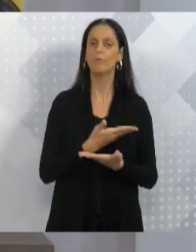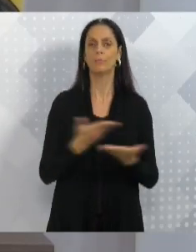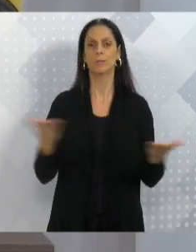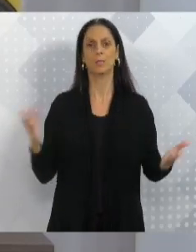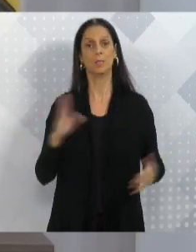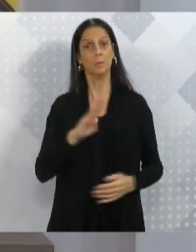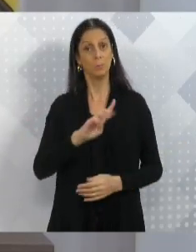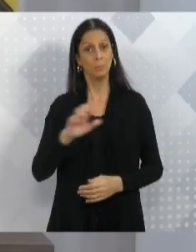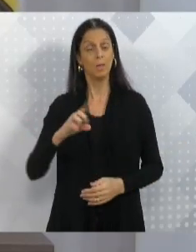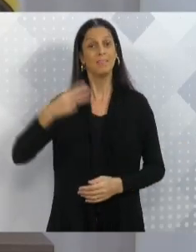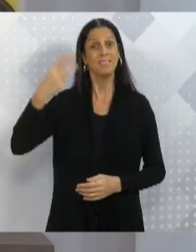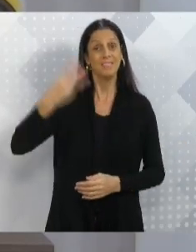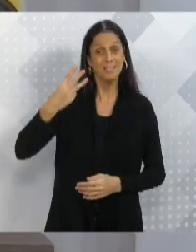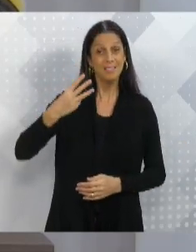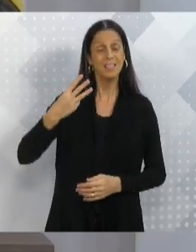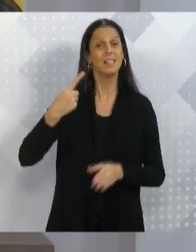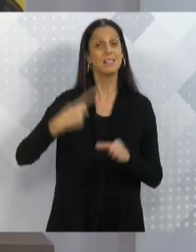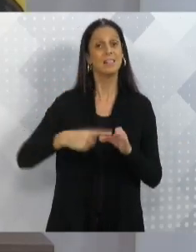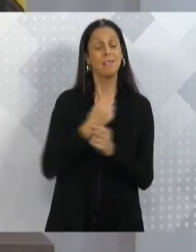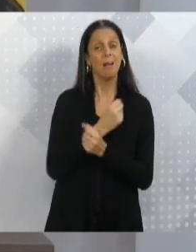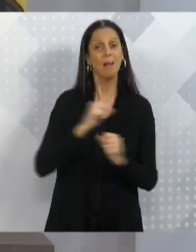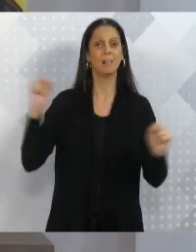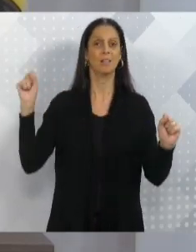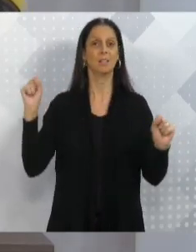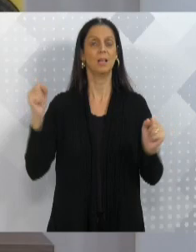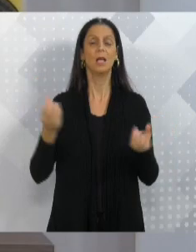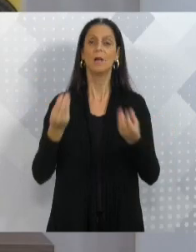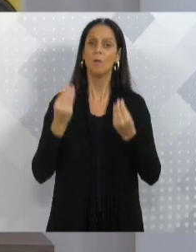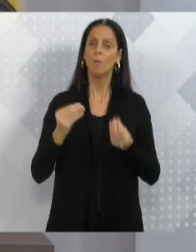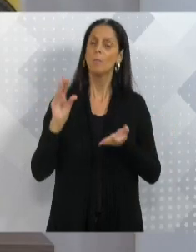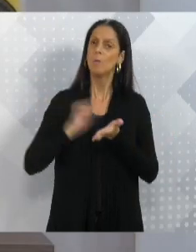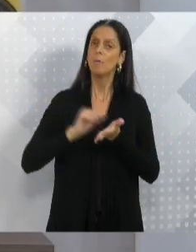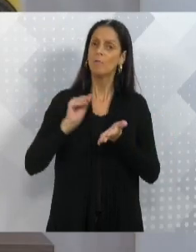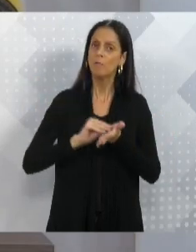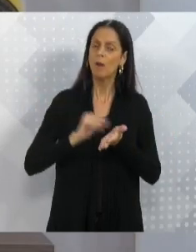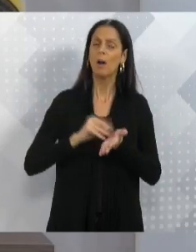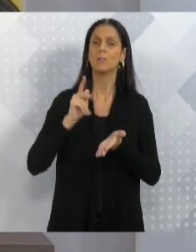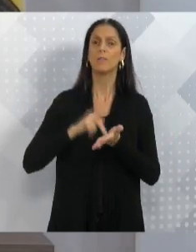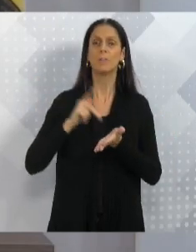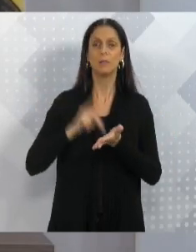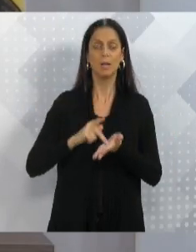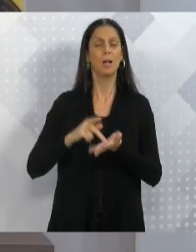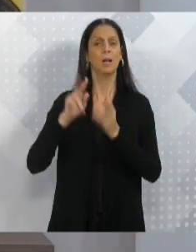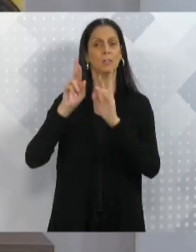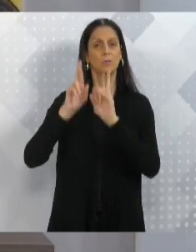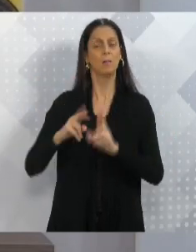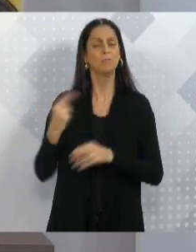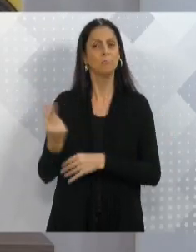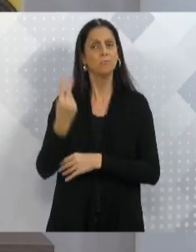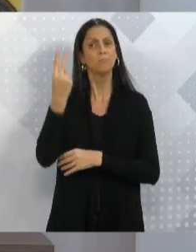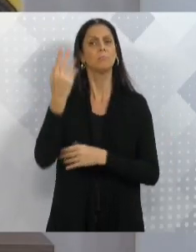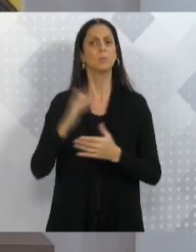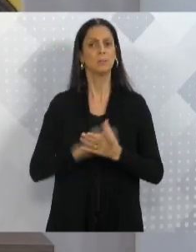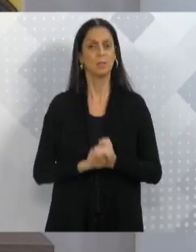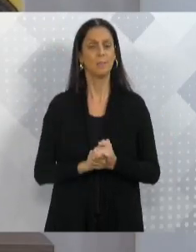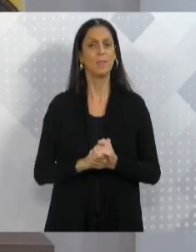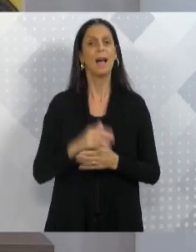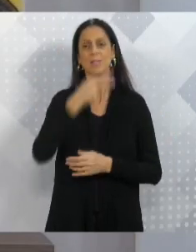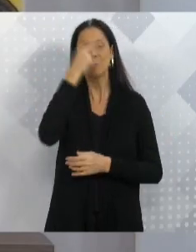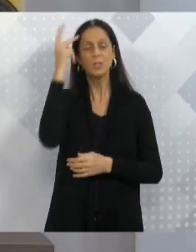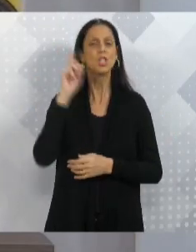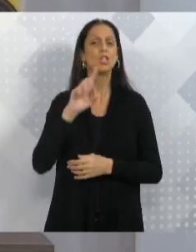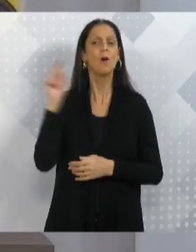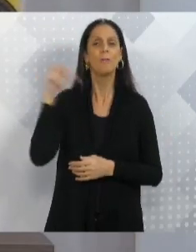a terceira maior cidade do estado de Santa Catarina, é maltratada, é pisada, é esquecida, só serve para buscar voto, só serve para buscar